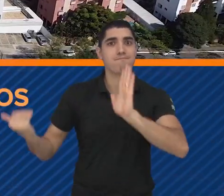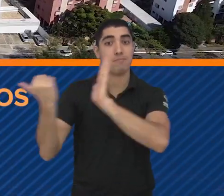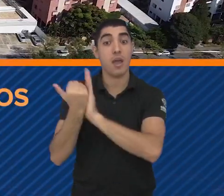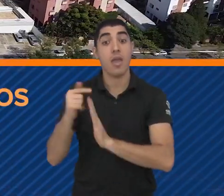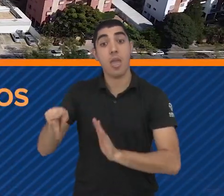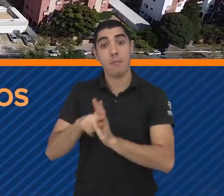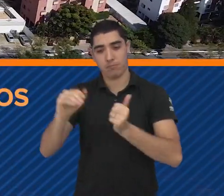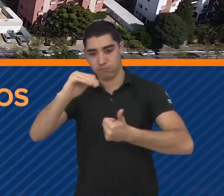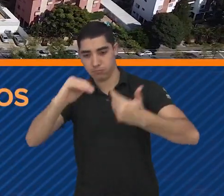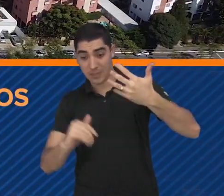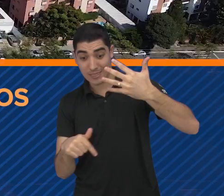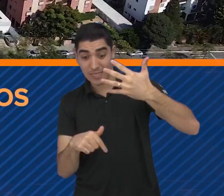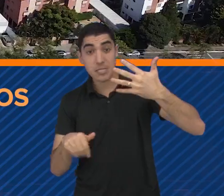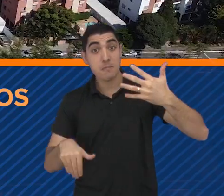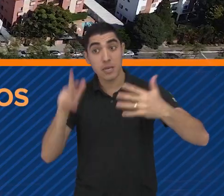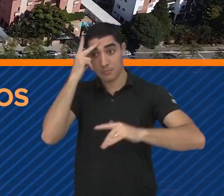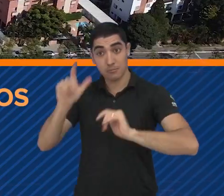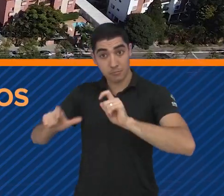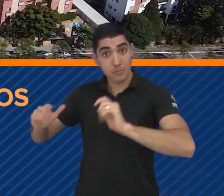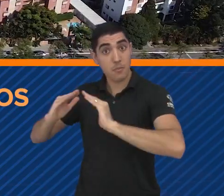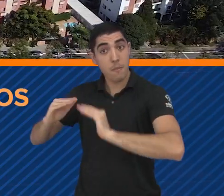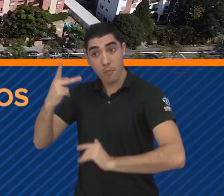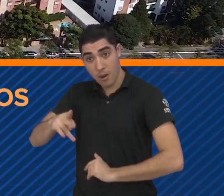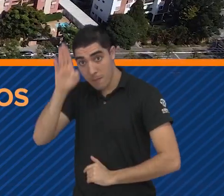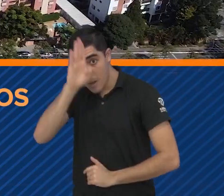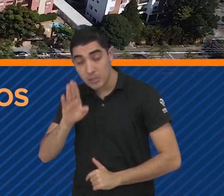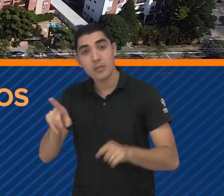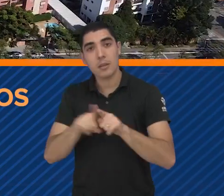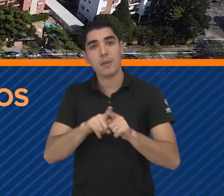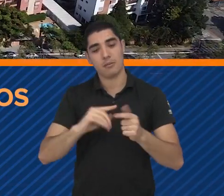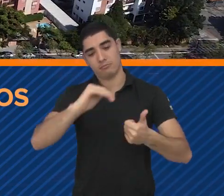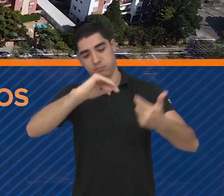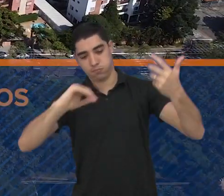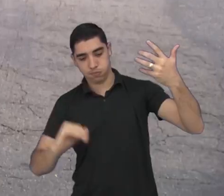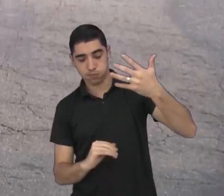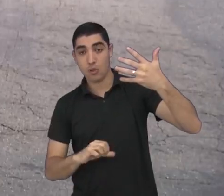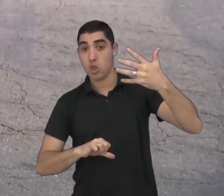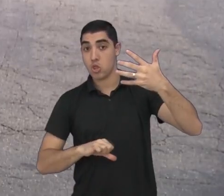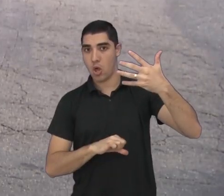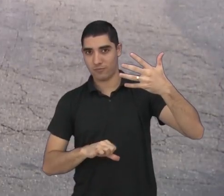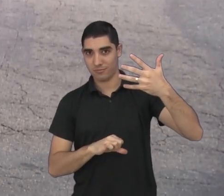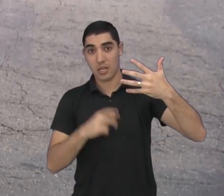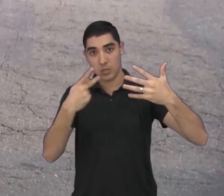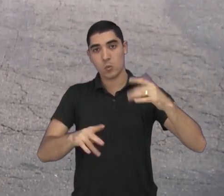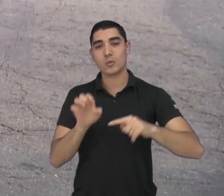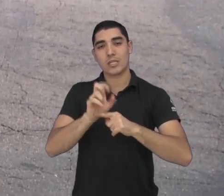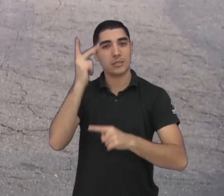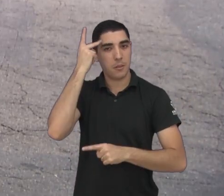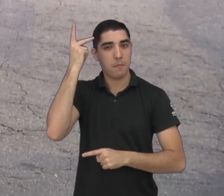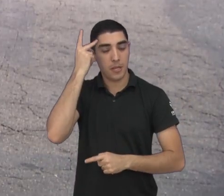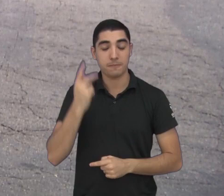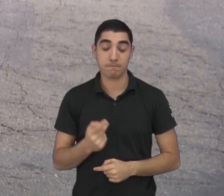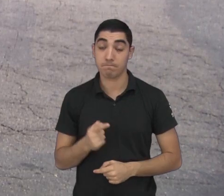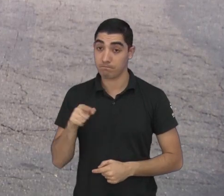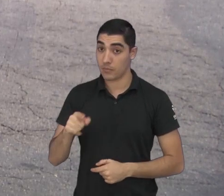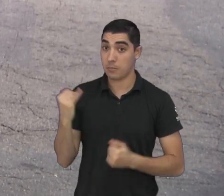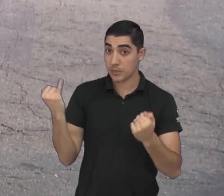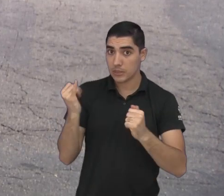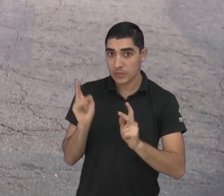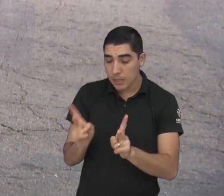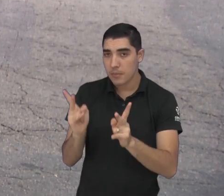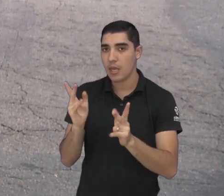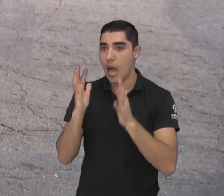30ª cidade mais populosa do país e a 9ª do estado de São Paulo. Ter acesso aos dados populacionais e